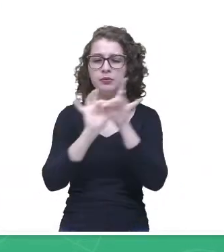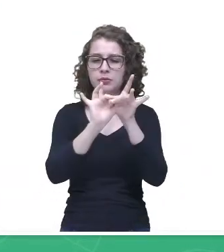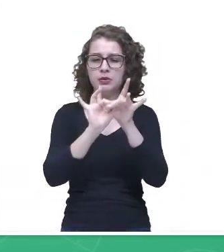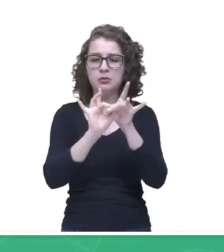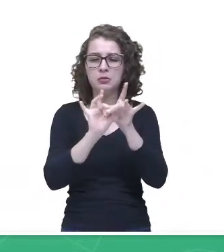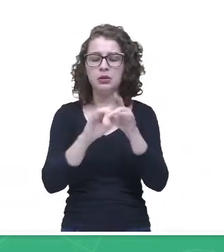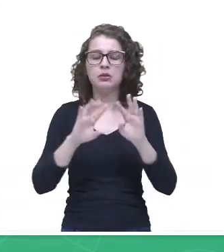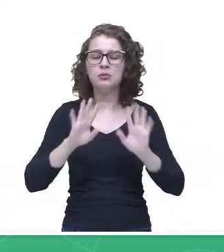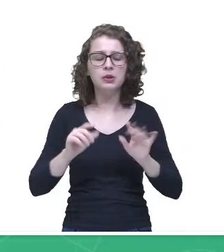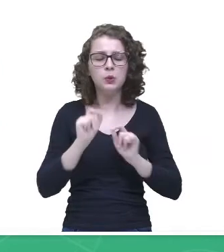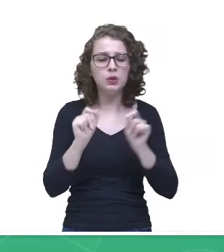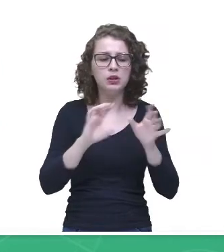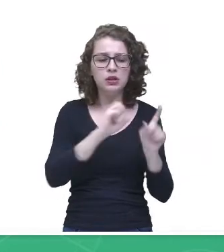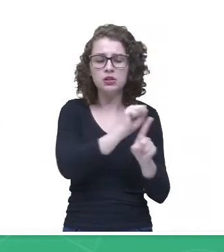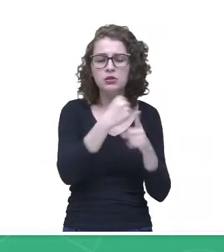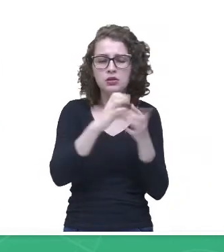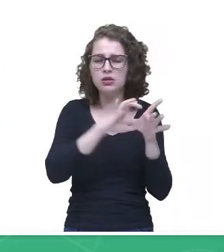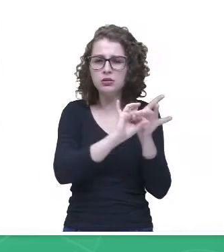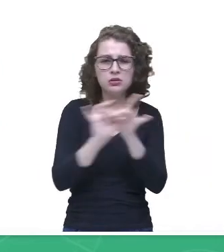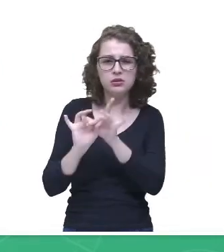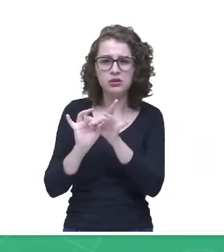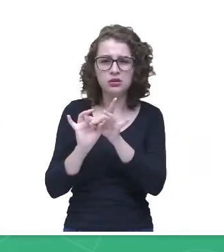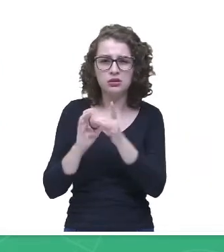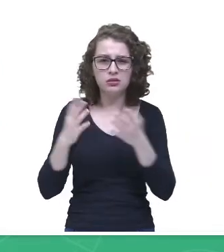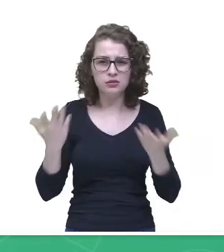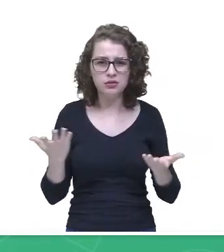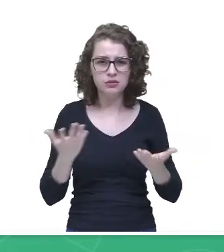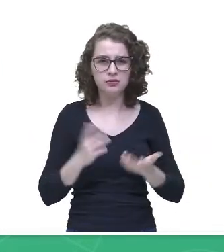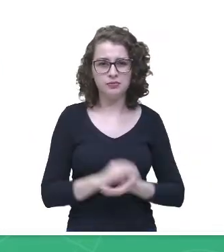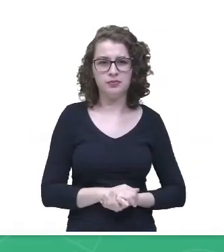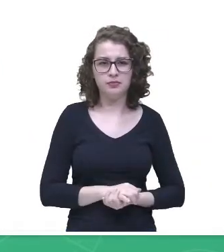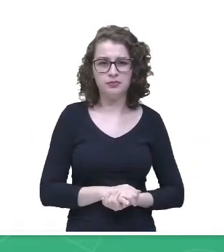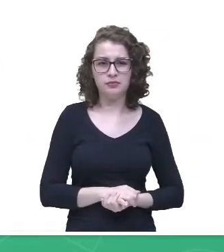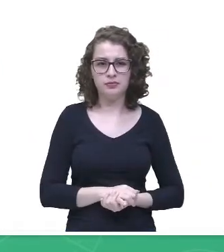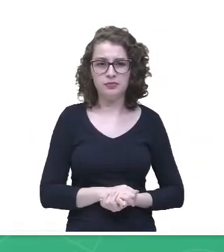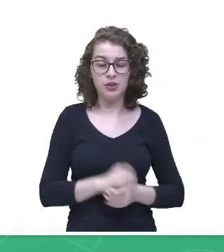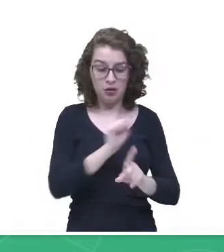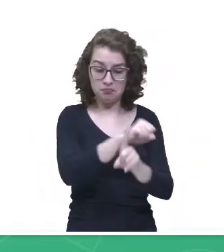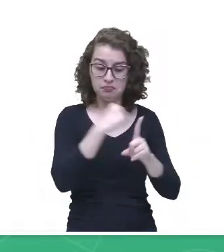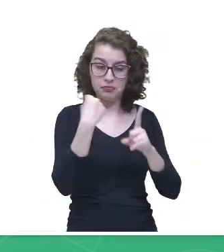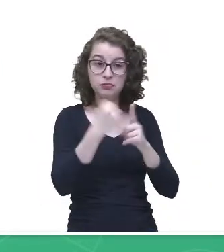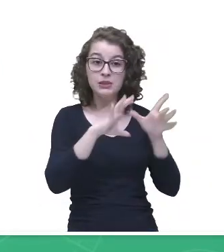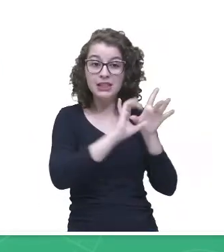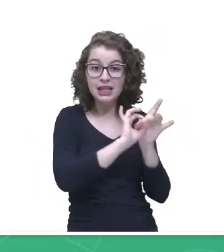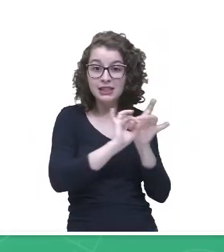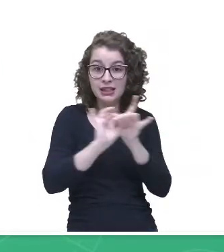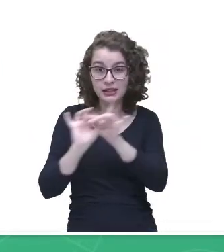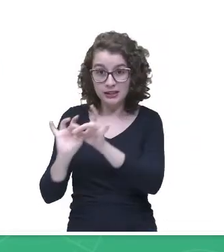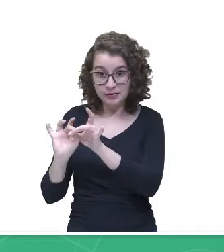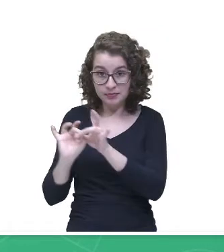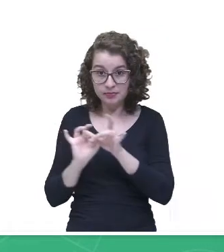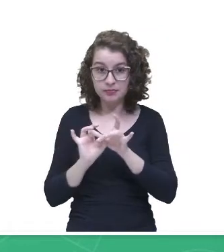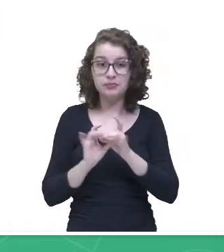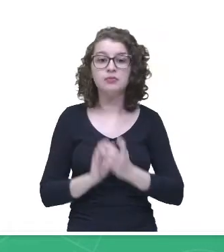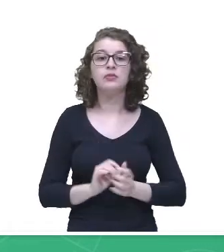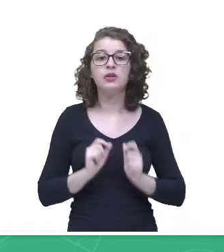que é uma sociedade em rede? Olha só, sociedade em rede, ela funciona,